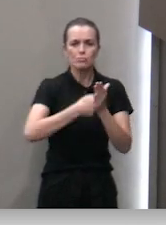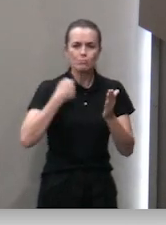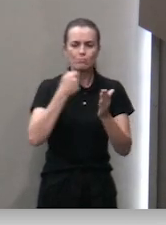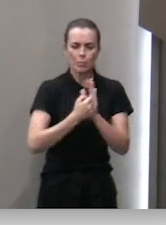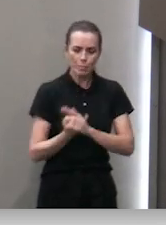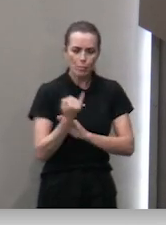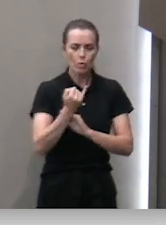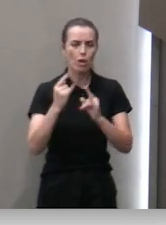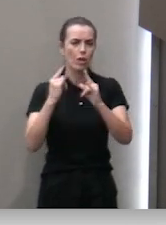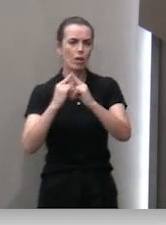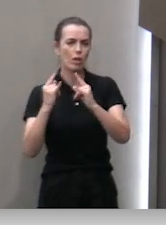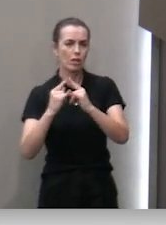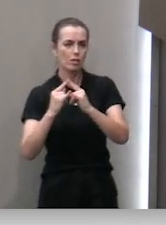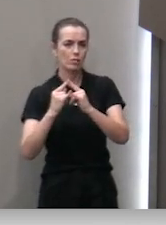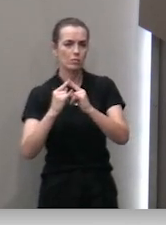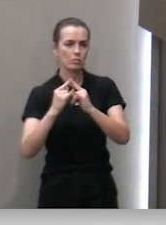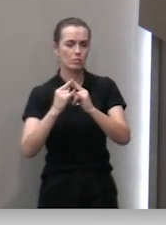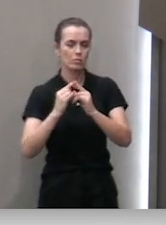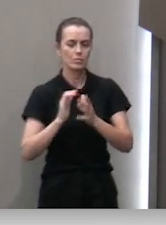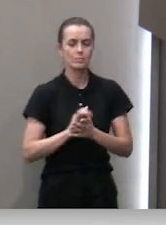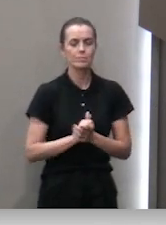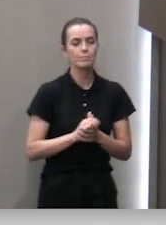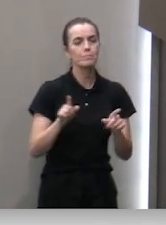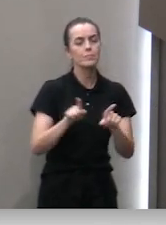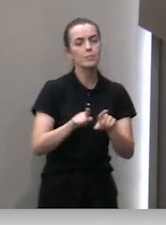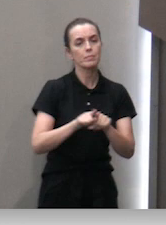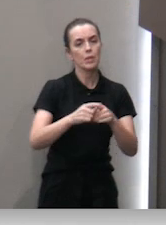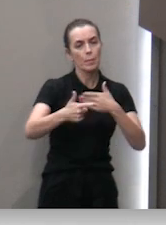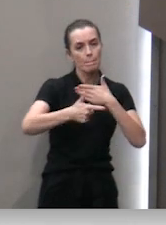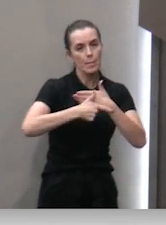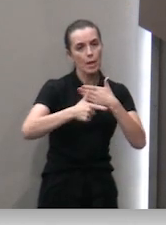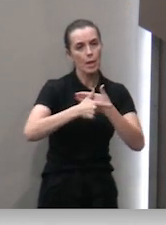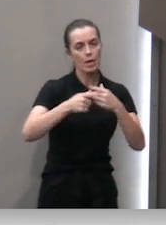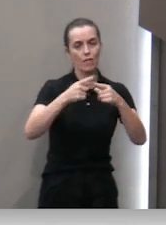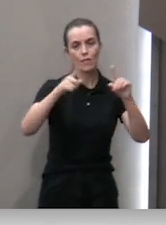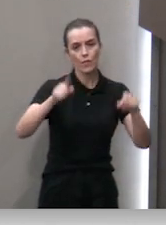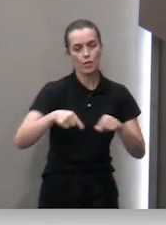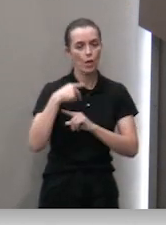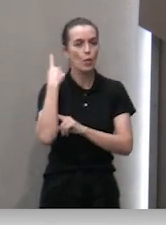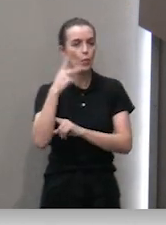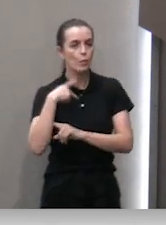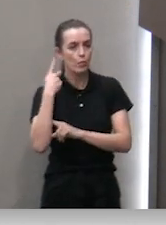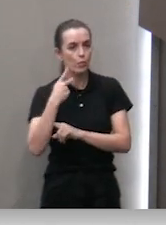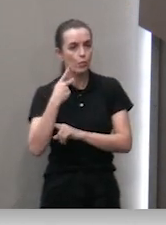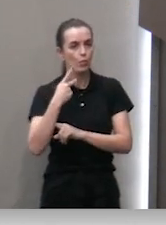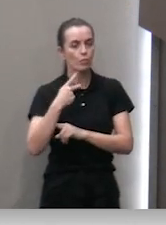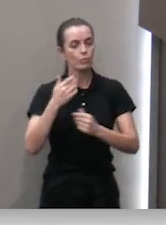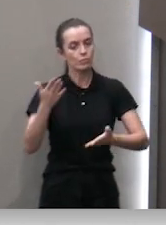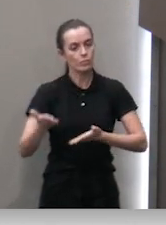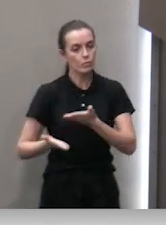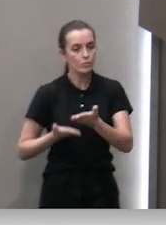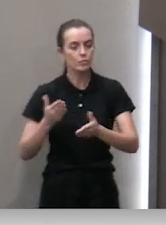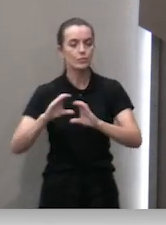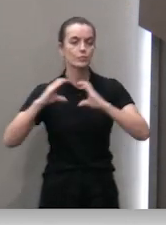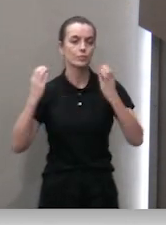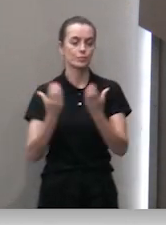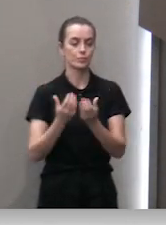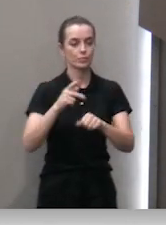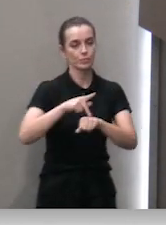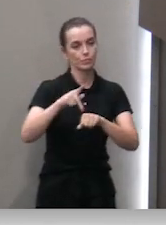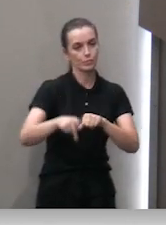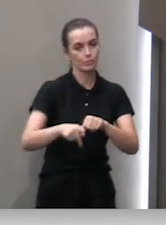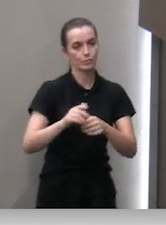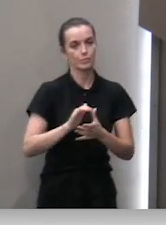frente, principalmente, ao papel do servidor público municipal na prestação de serviços à comunidade